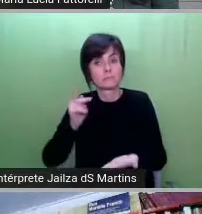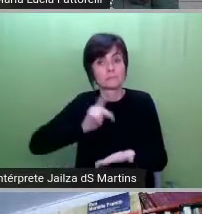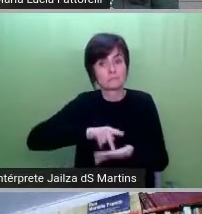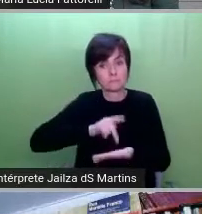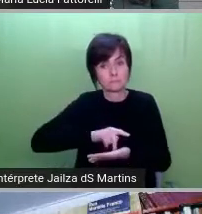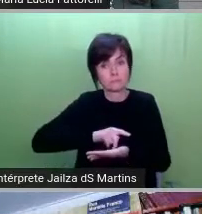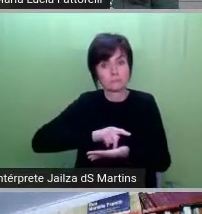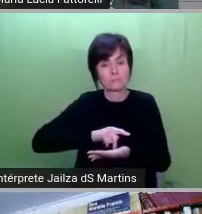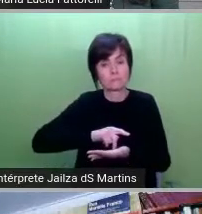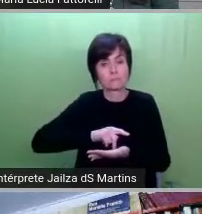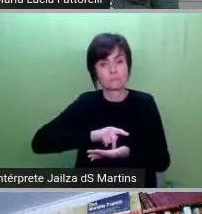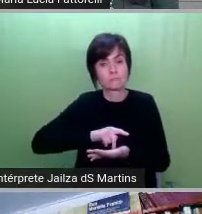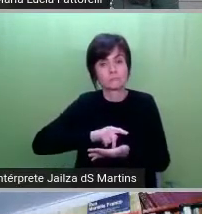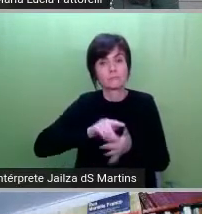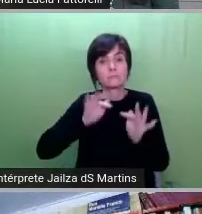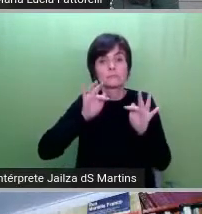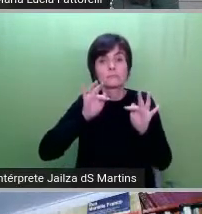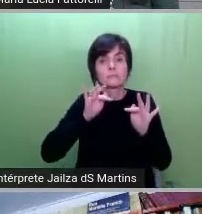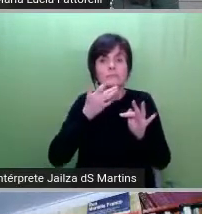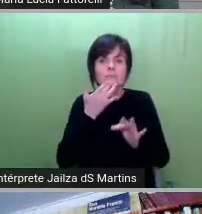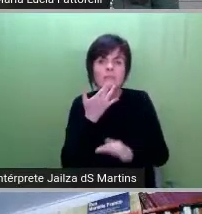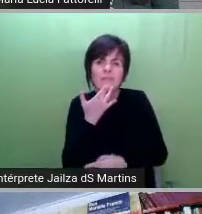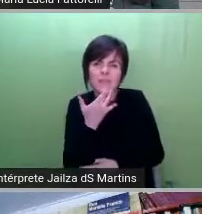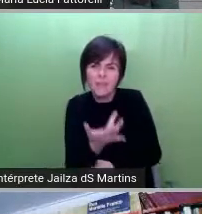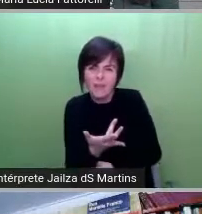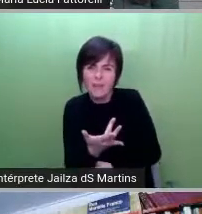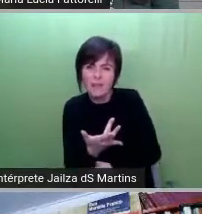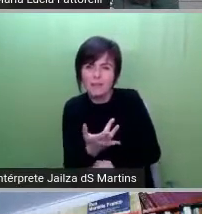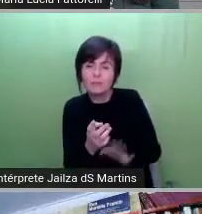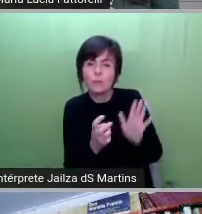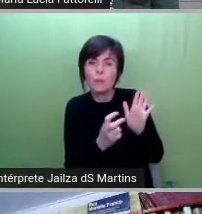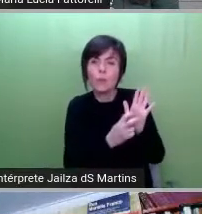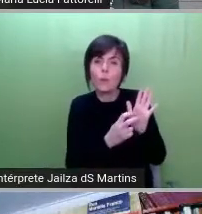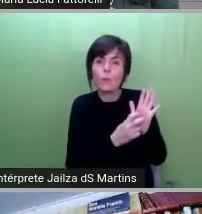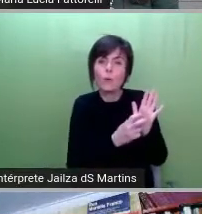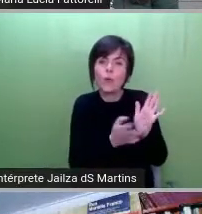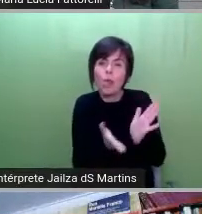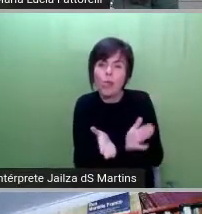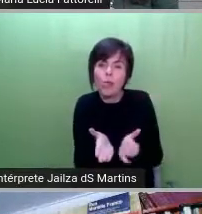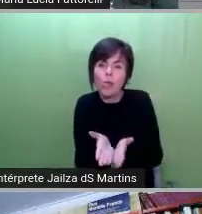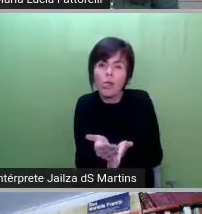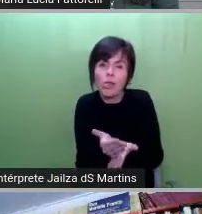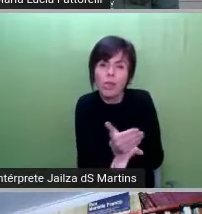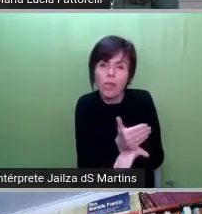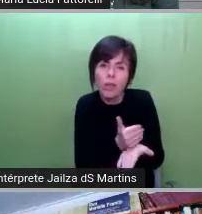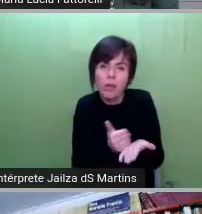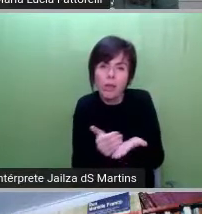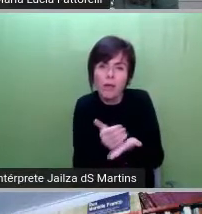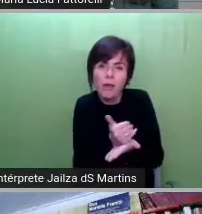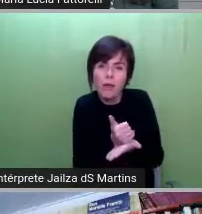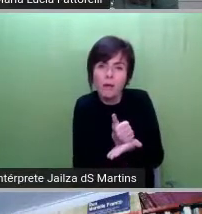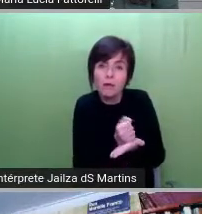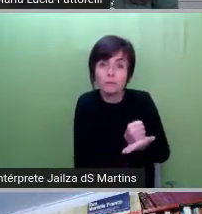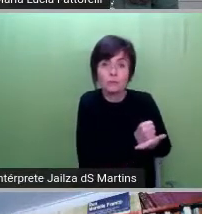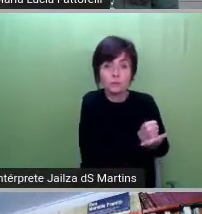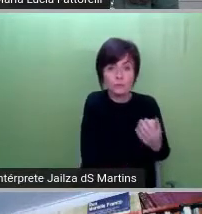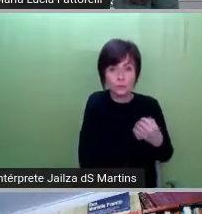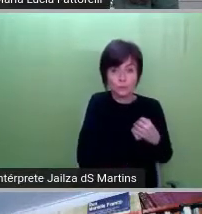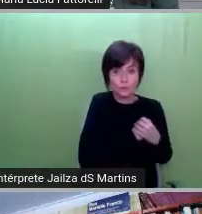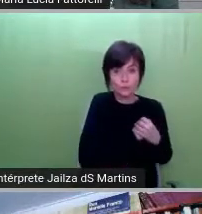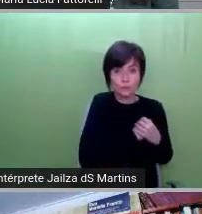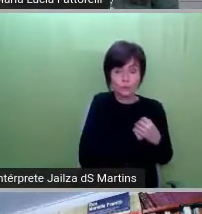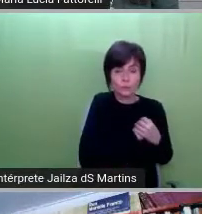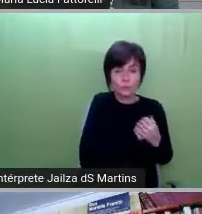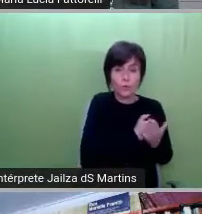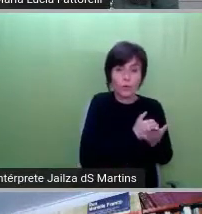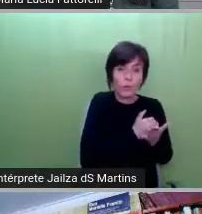informações, a partir do final da tarde, os bancos já começam a pegar toda essa sobra de dinheiro e